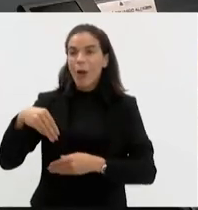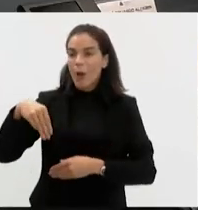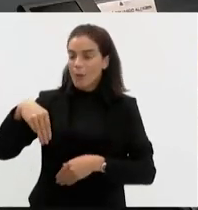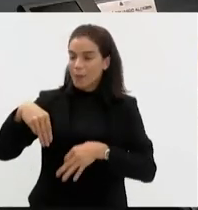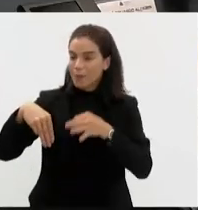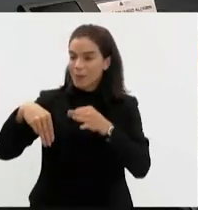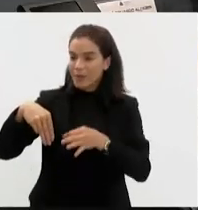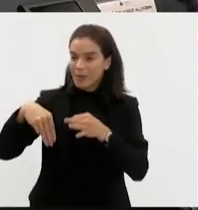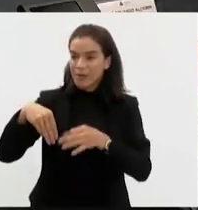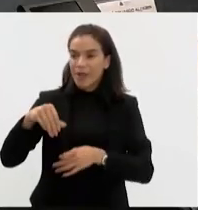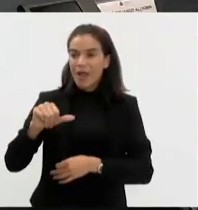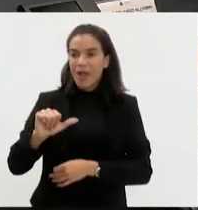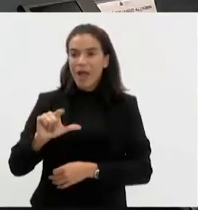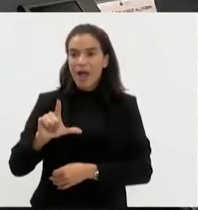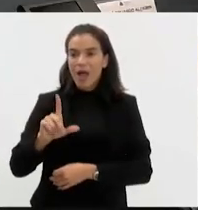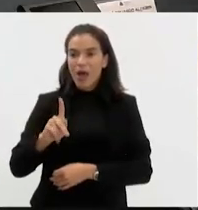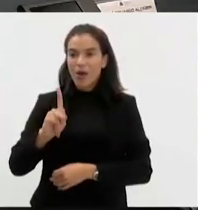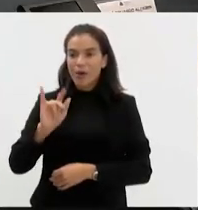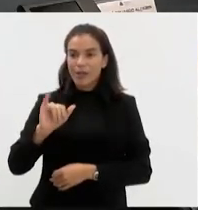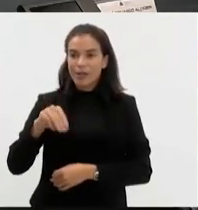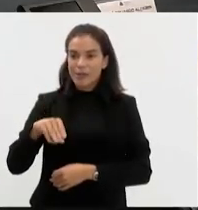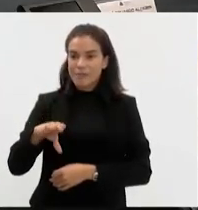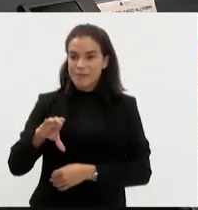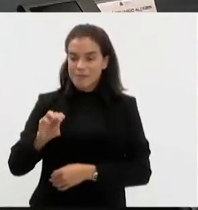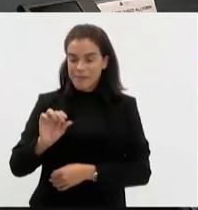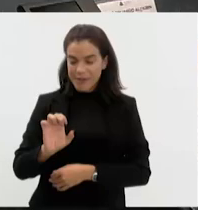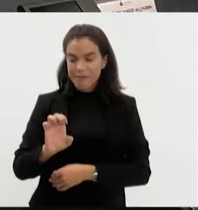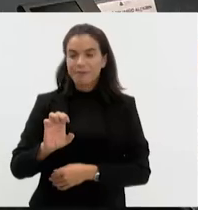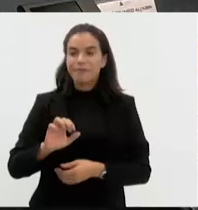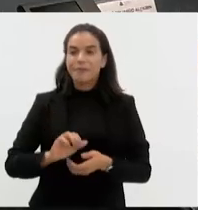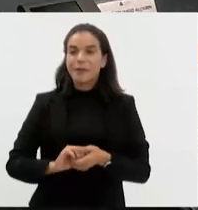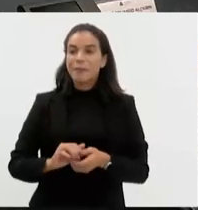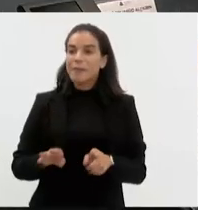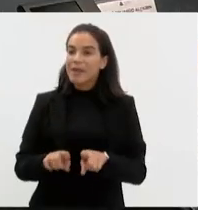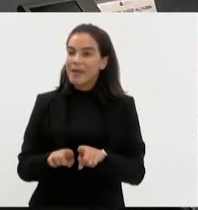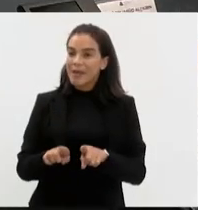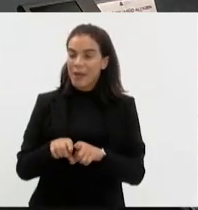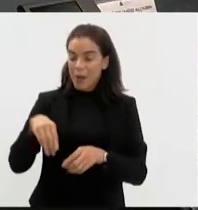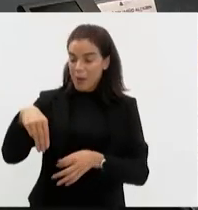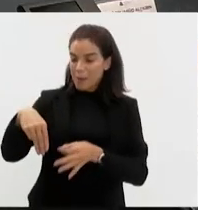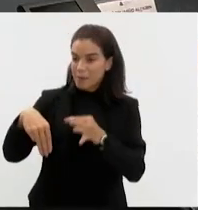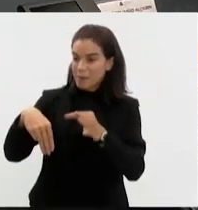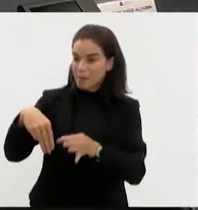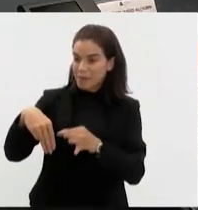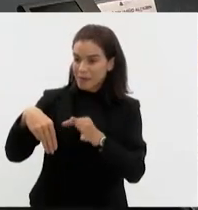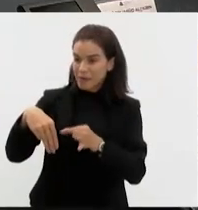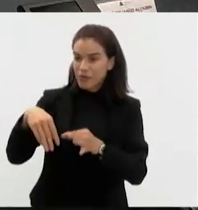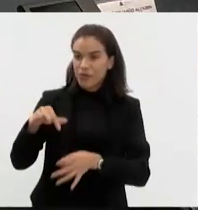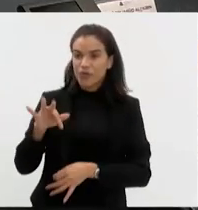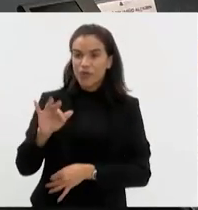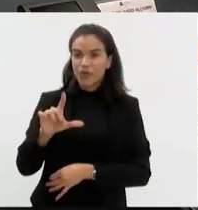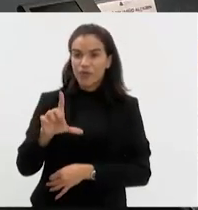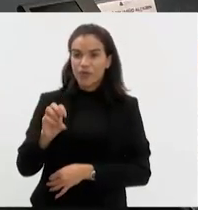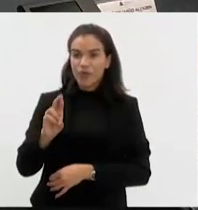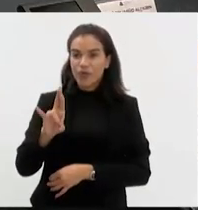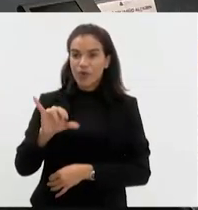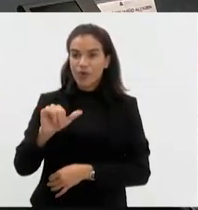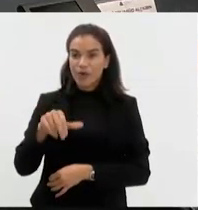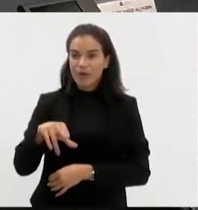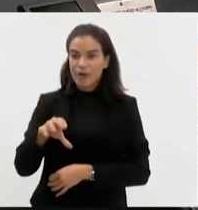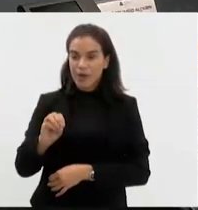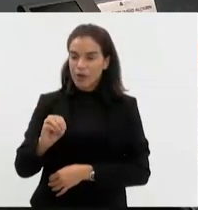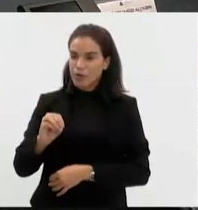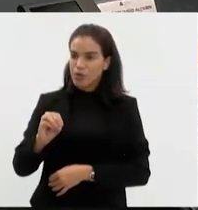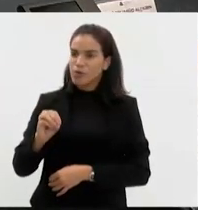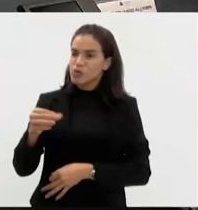alquim a ministra Maria Cláudia e particularmente ao Ministro Floriano de Azevedo Marques um brilhante jurista